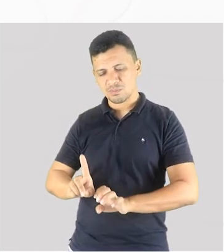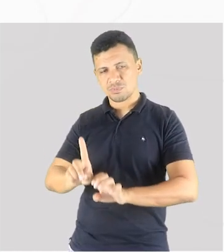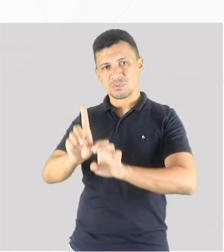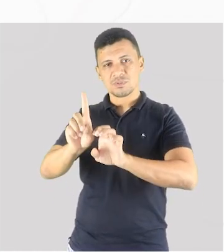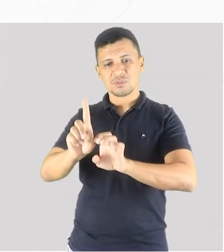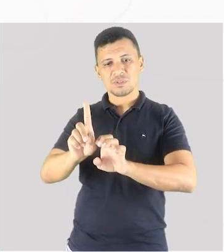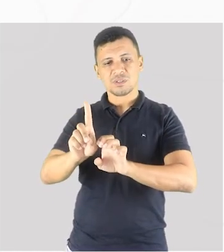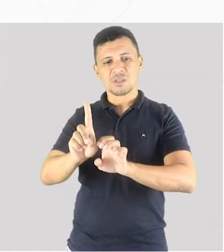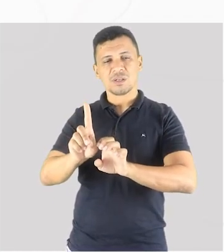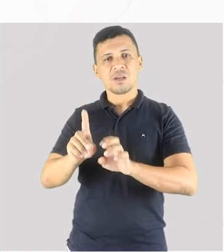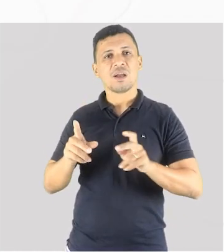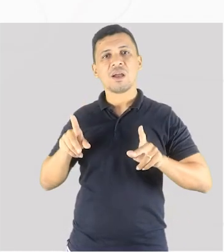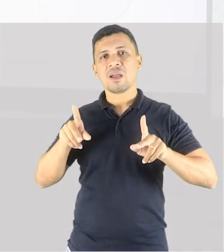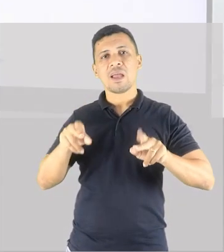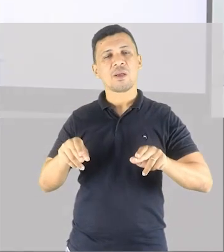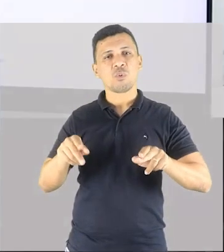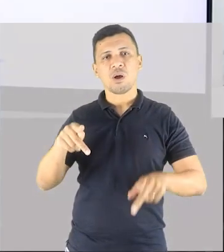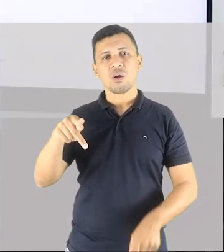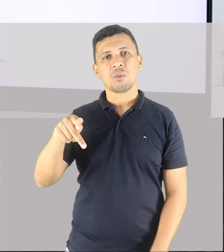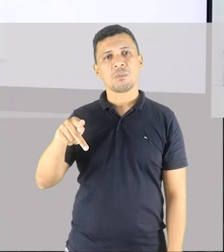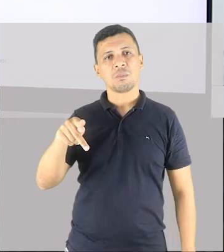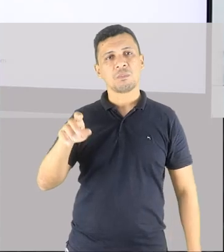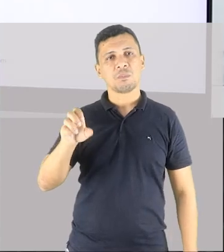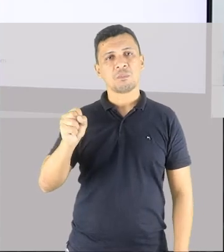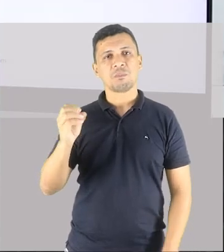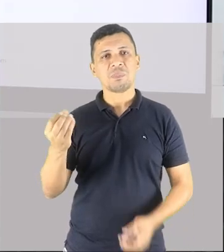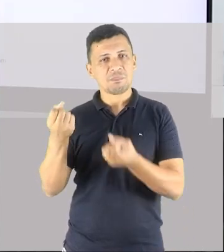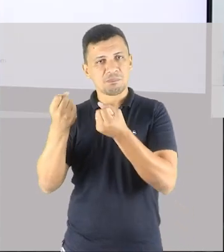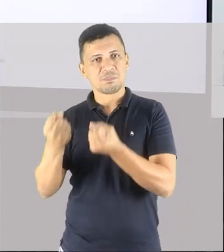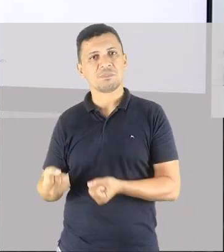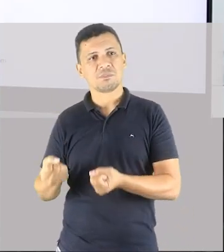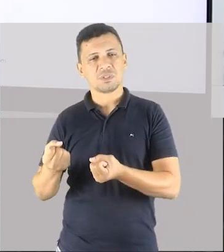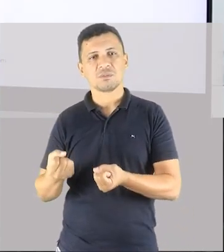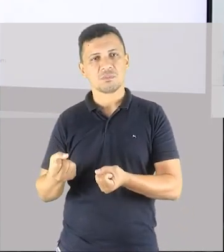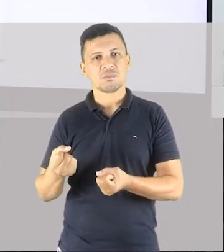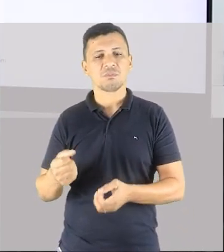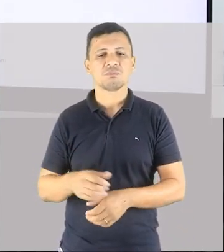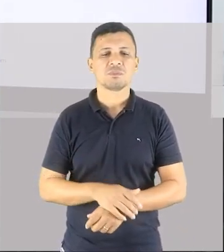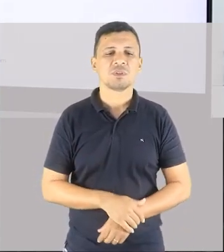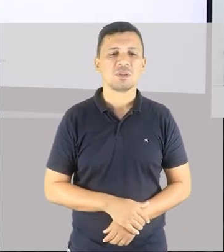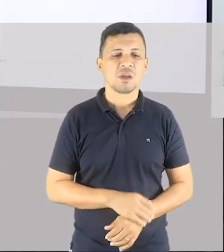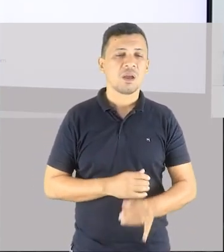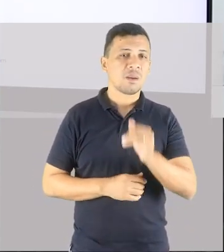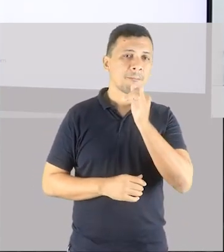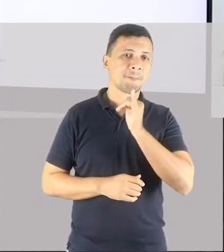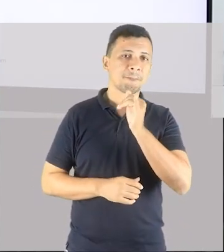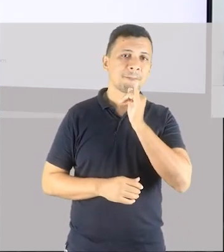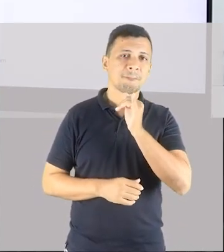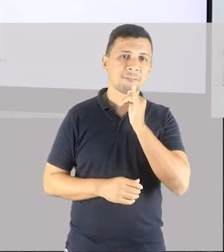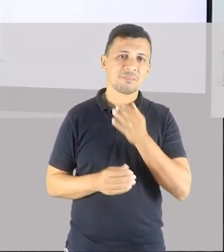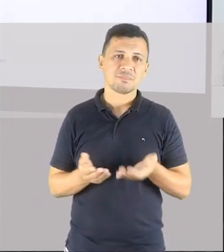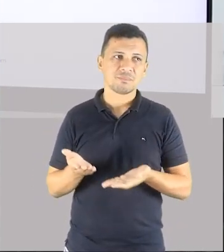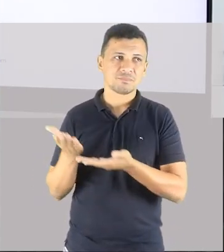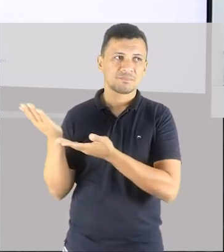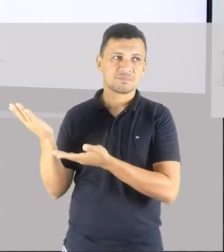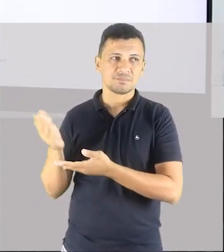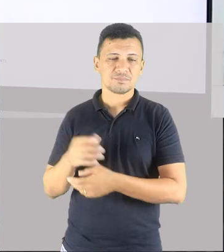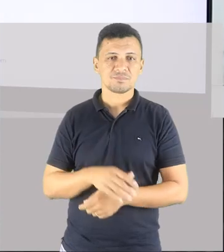módulo igual ao peso do fluido deslocado pelo corpo. Aí eu botei um exemplo aqui, ó, no